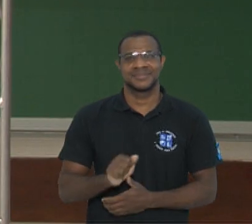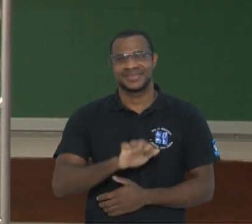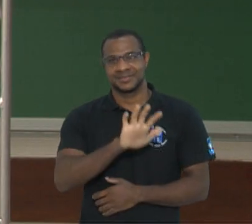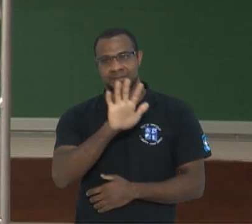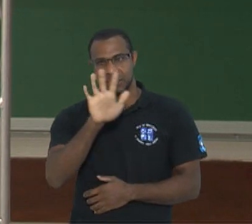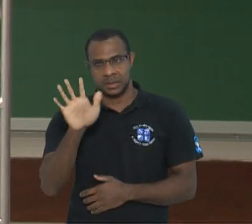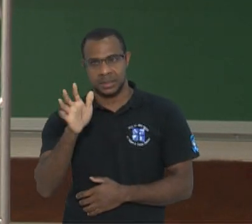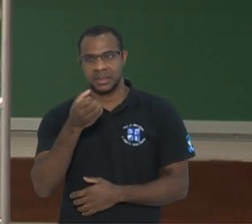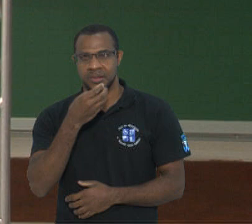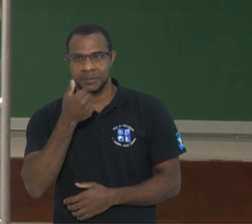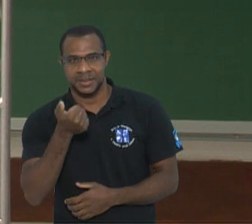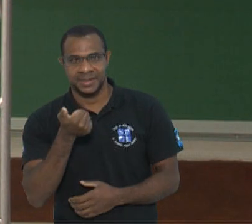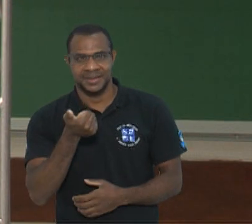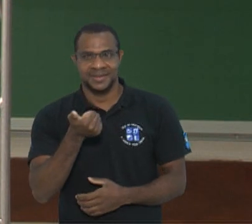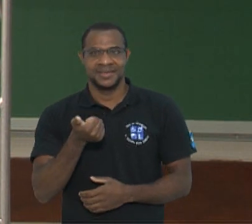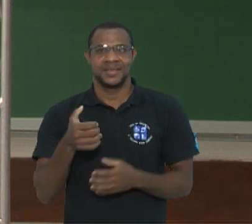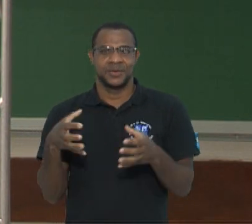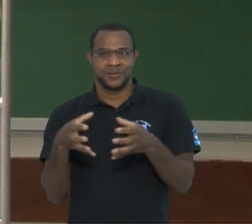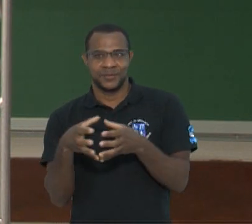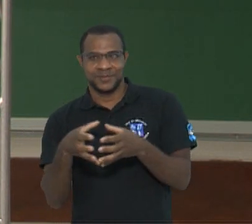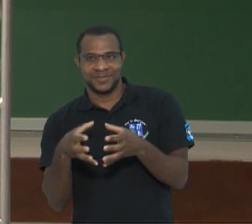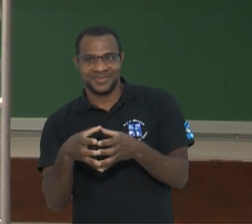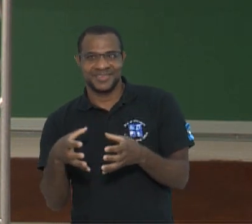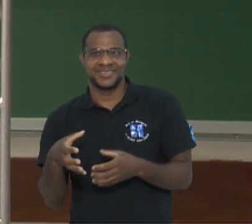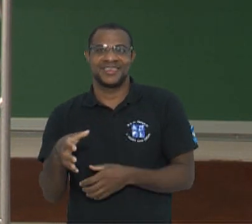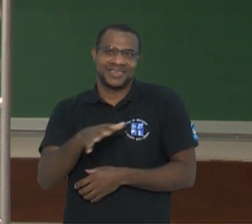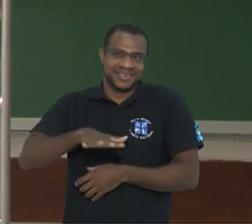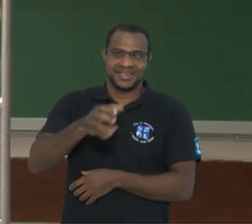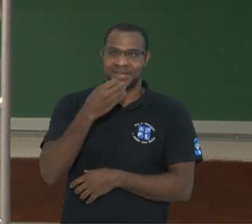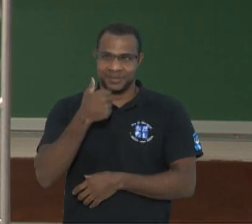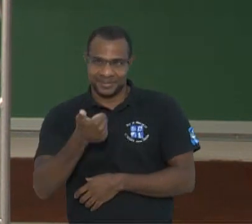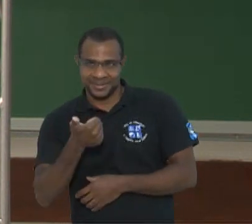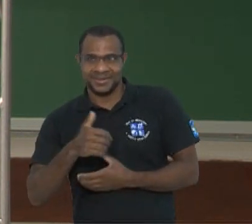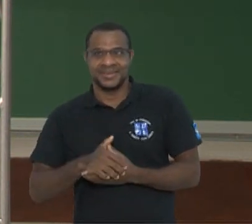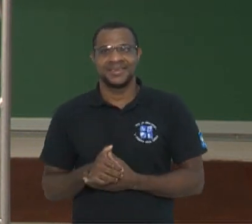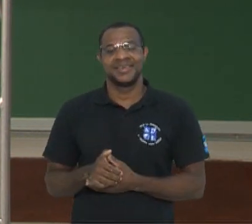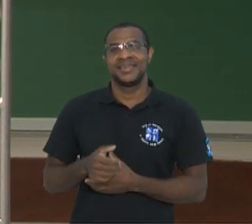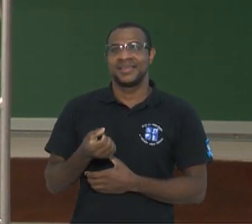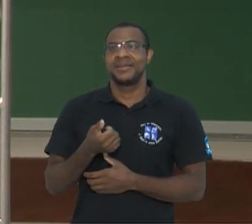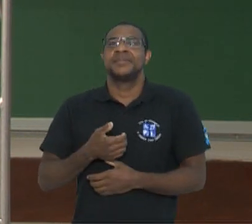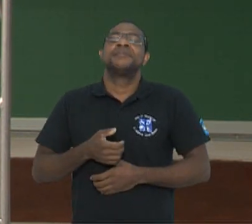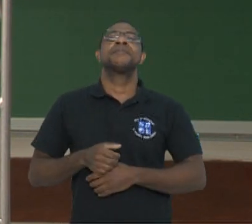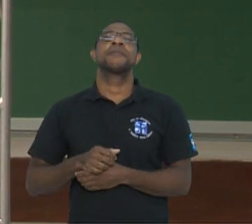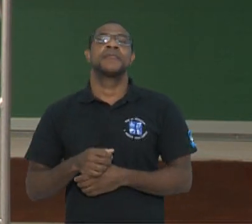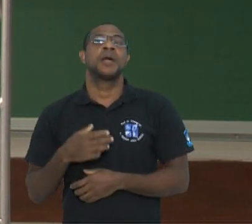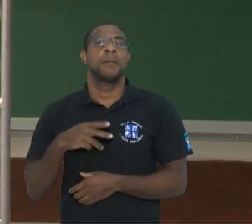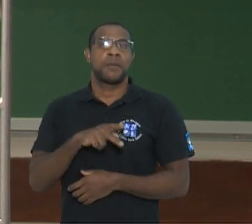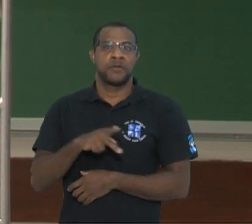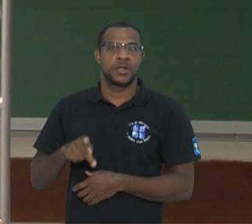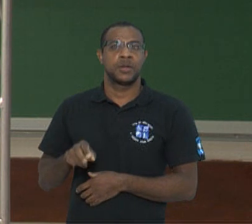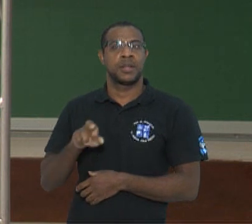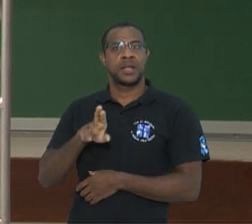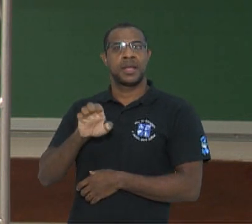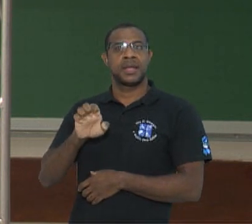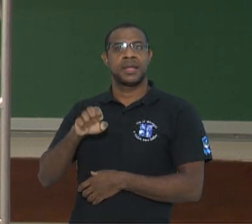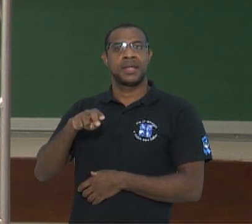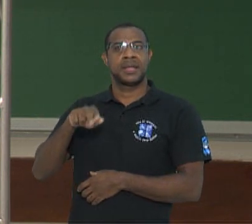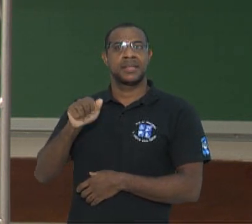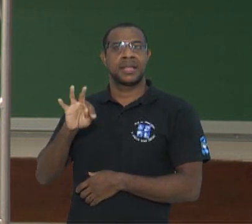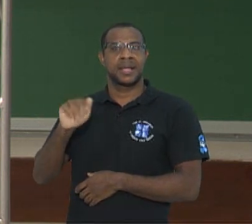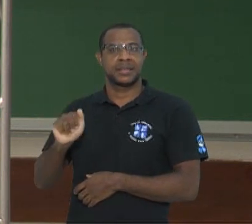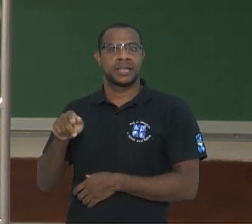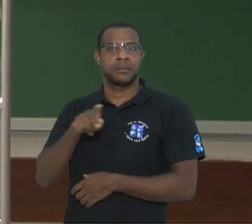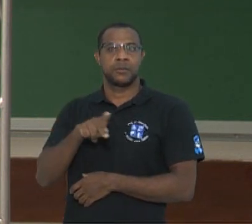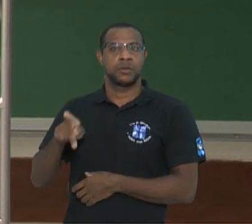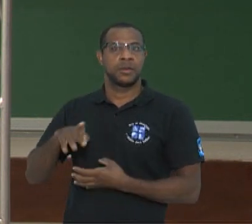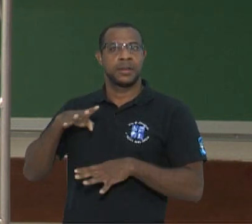Olá, turminha linda! Tudo bem com vocês? Espero que sim! Eu sou a professora Renata, de Matemática, e vou